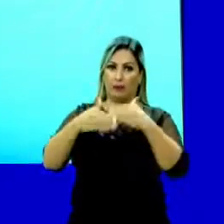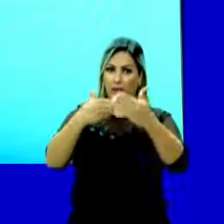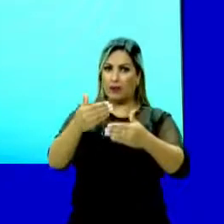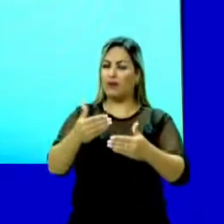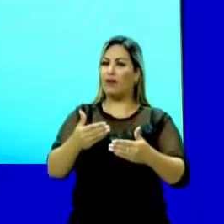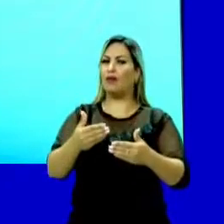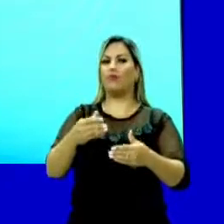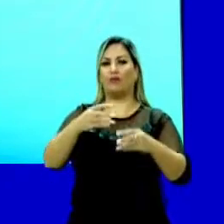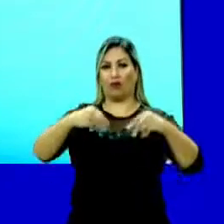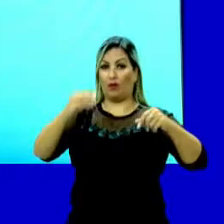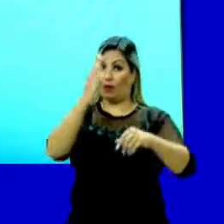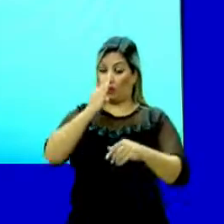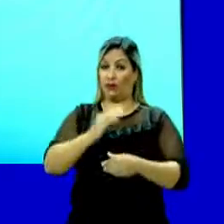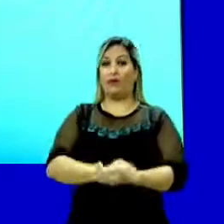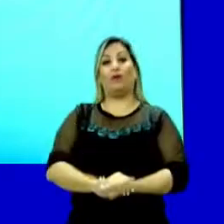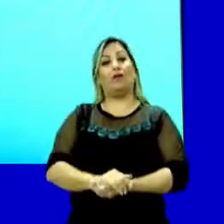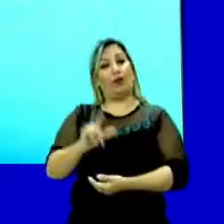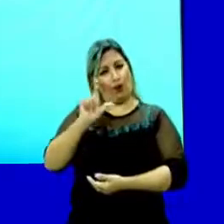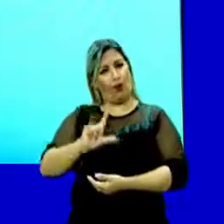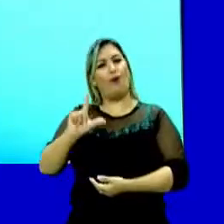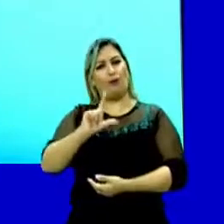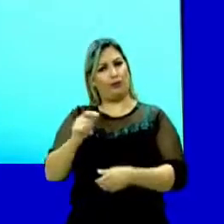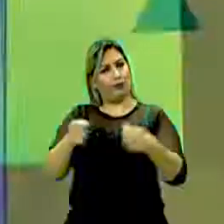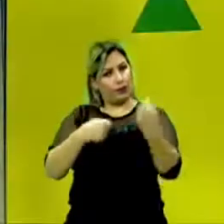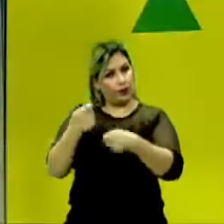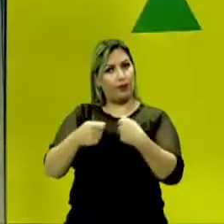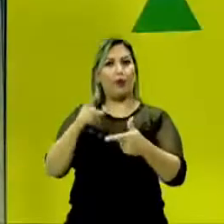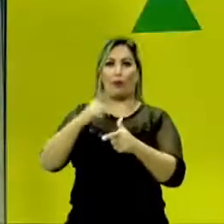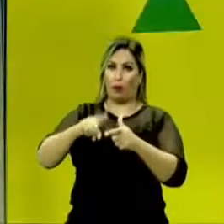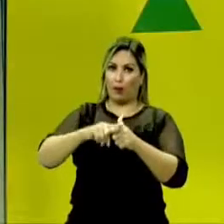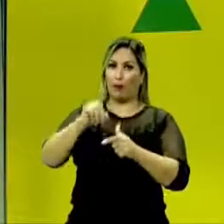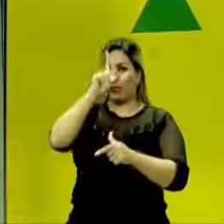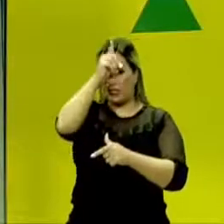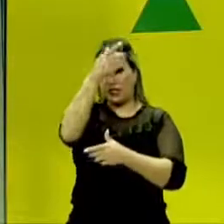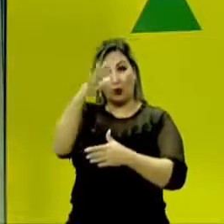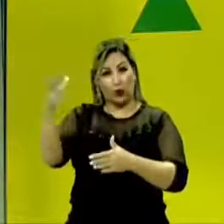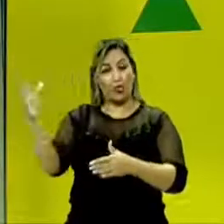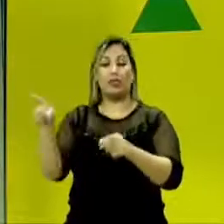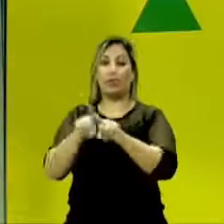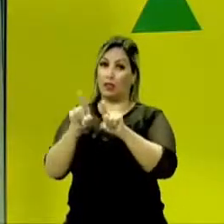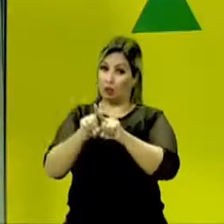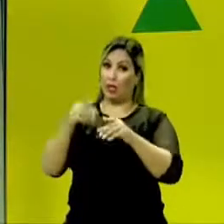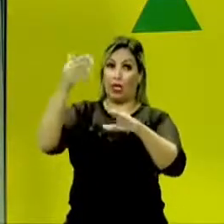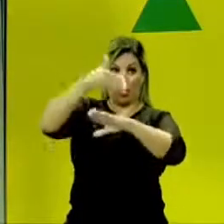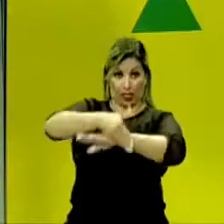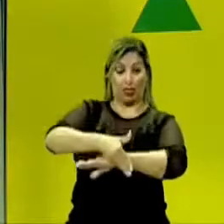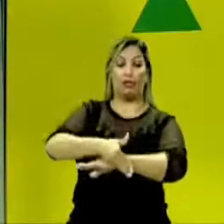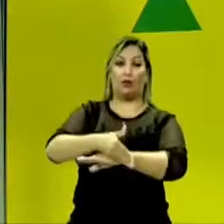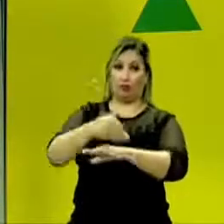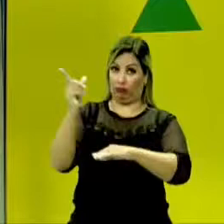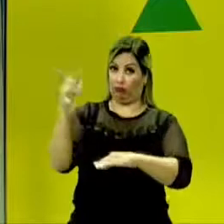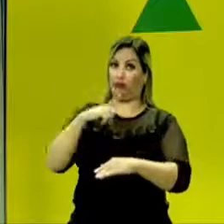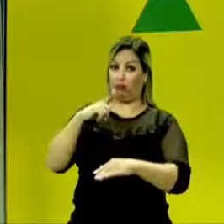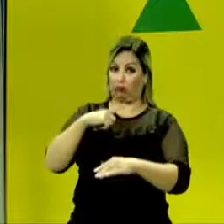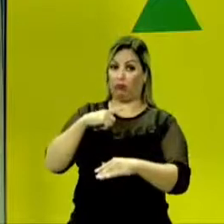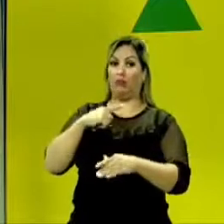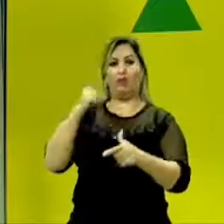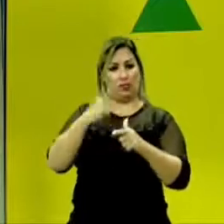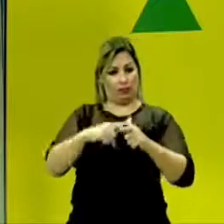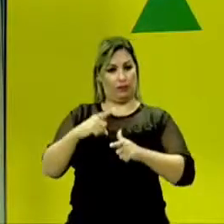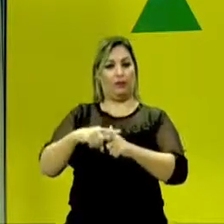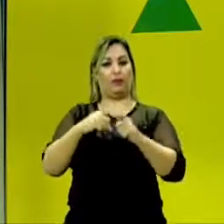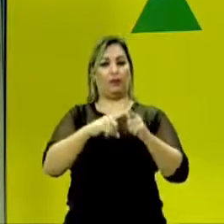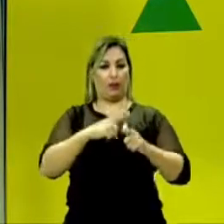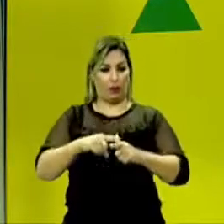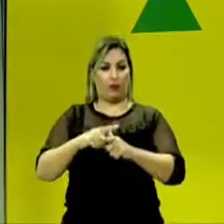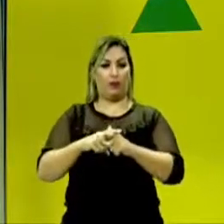brasileiro. E aí, é claro, a situação econômica e catástrofes naturais entram no hall de problemas, né,